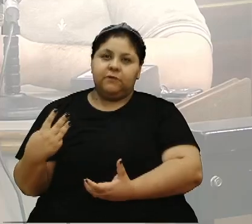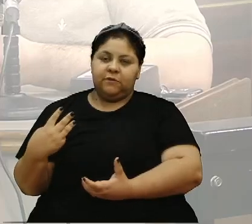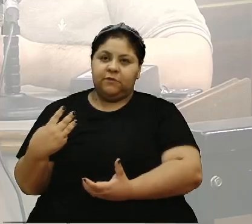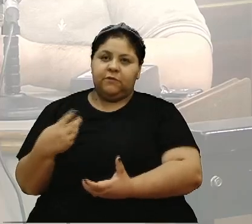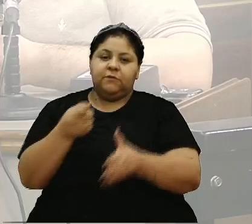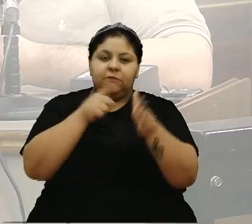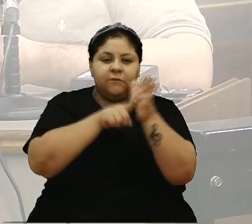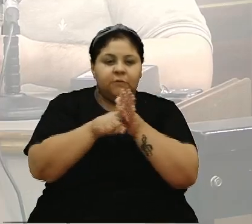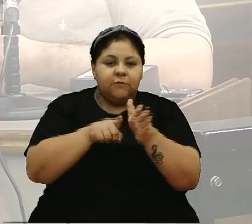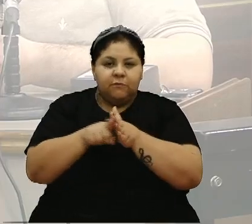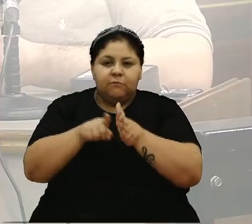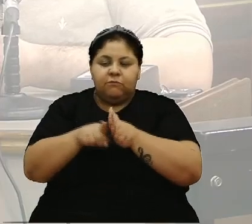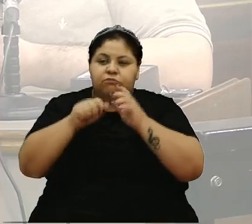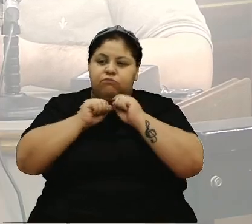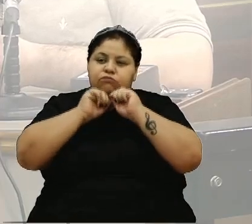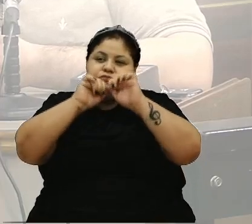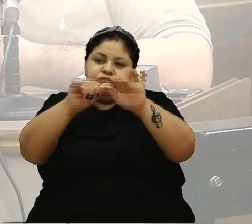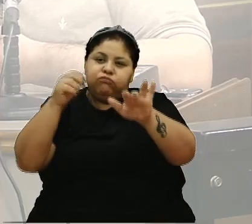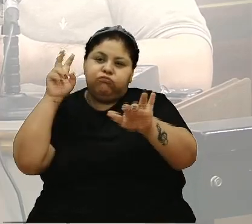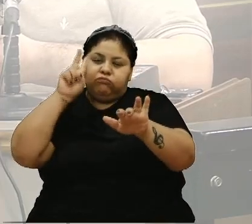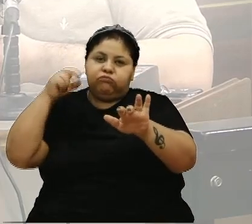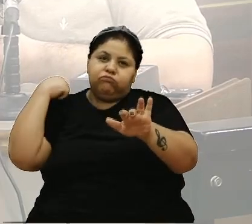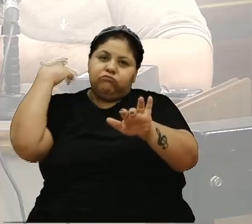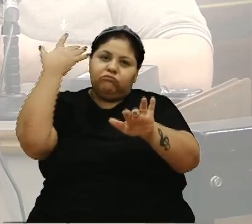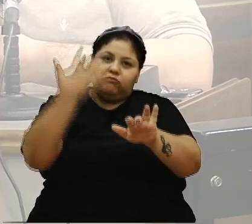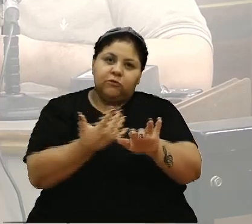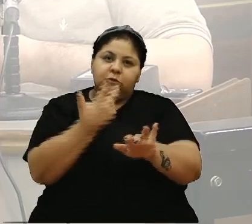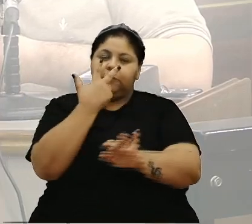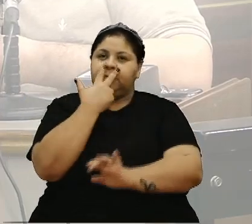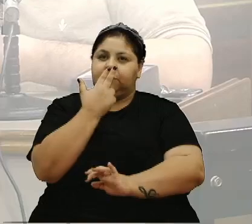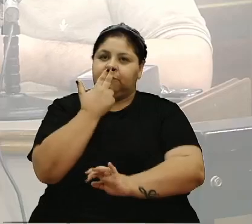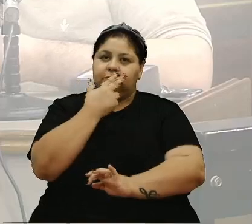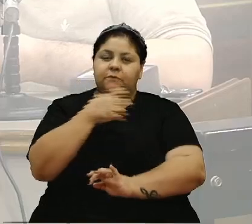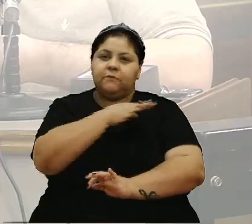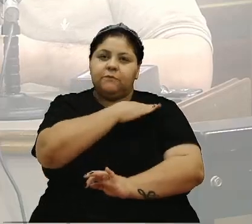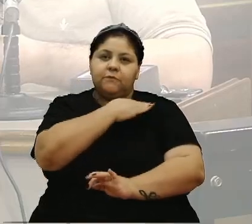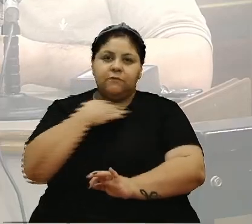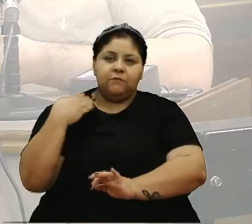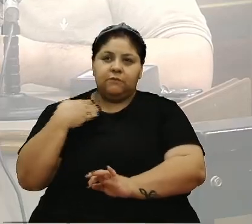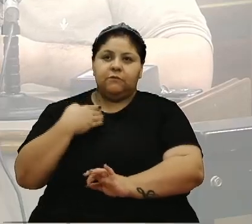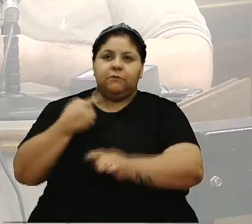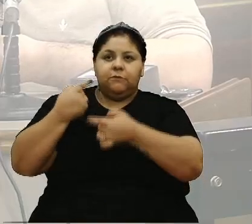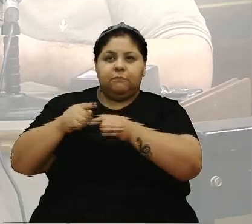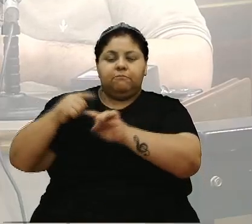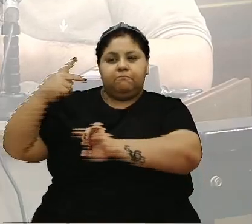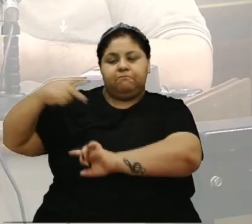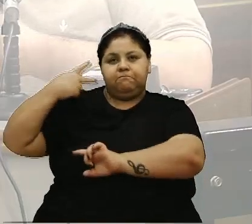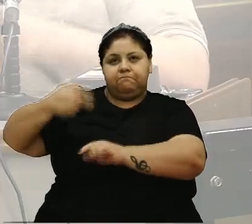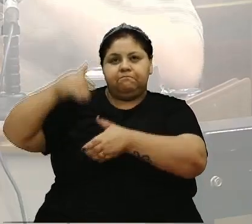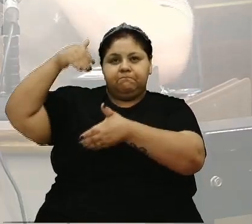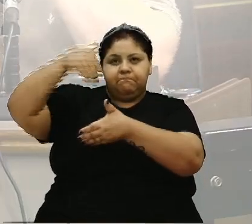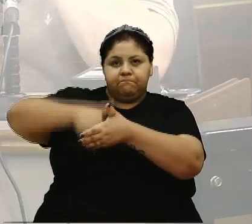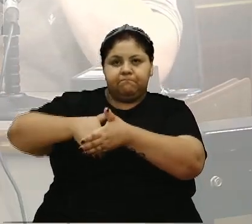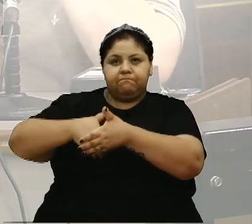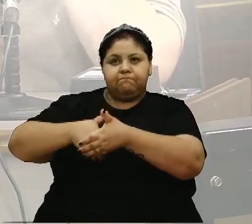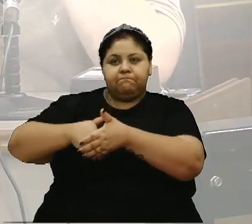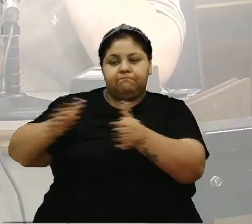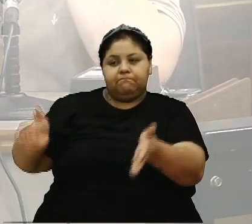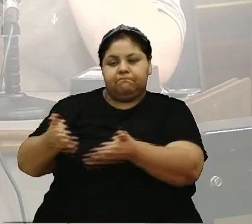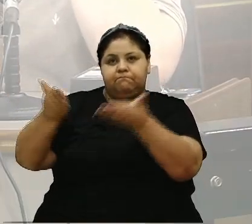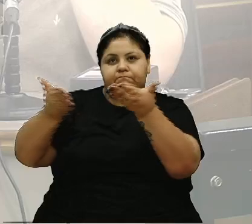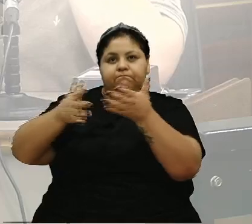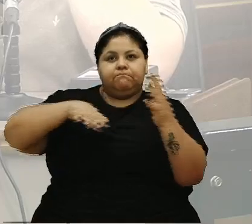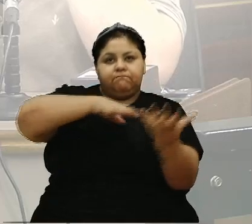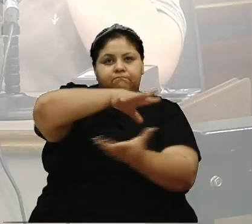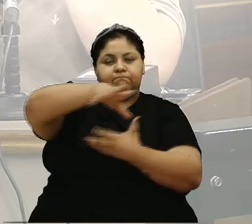pesquisa percorreu fatos históricos, como é o caso das mortes por disputas políticas eleitorais motivadoras da